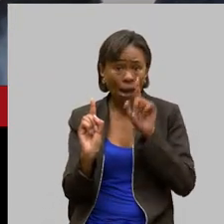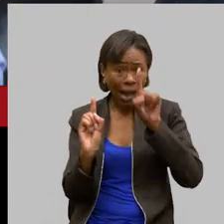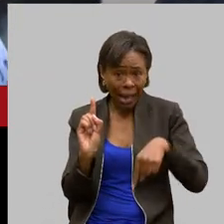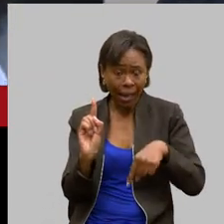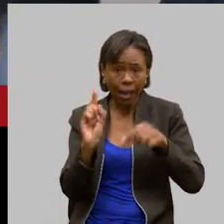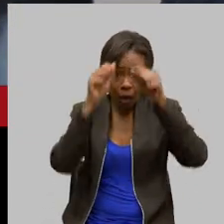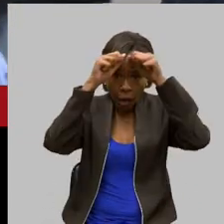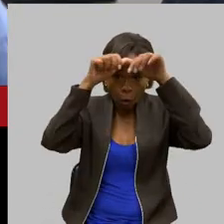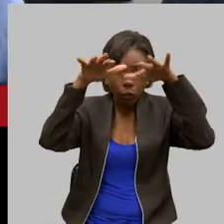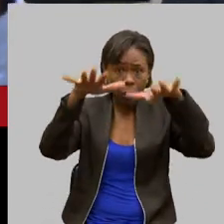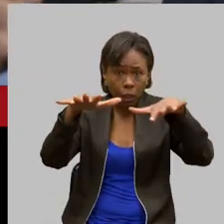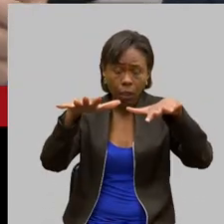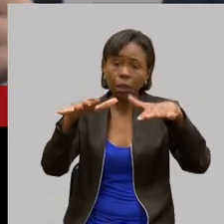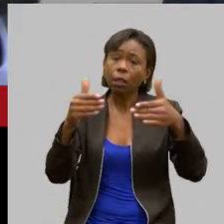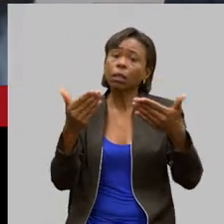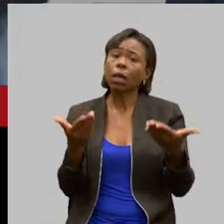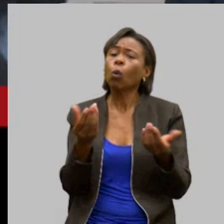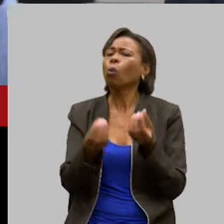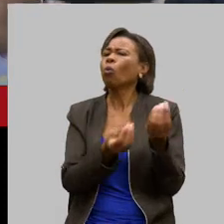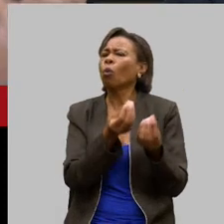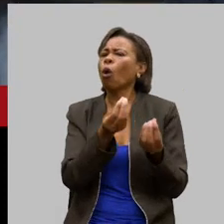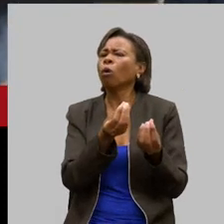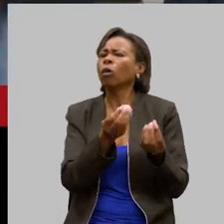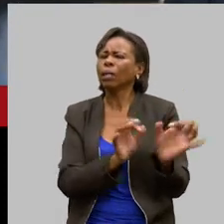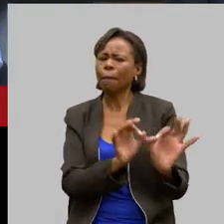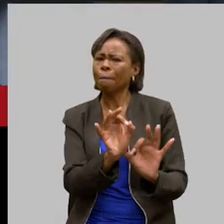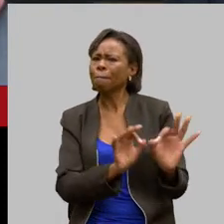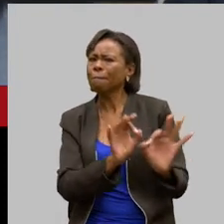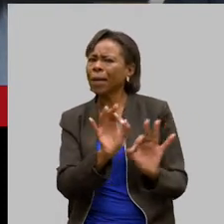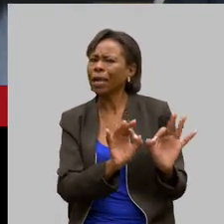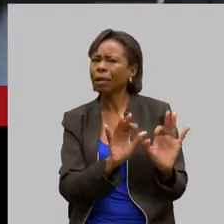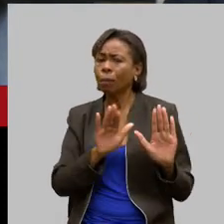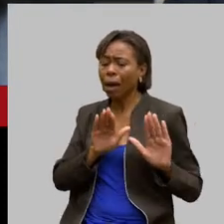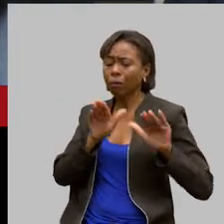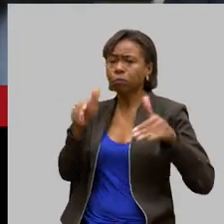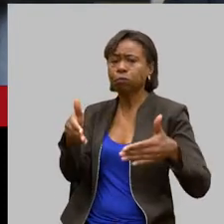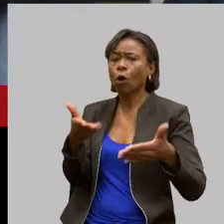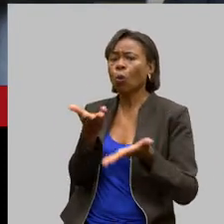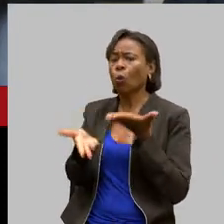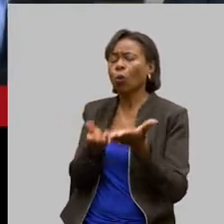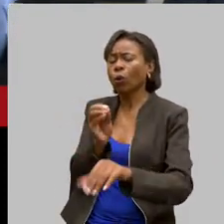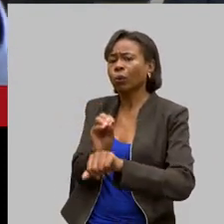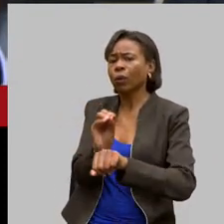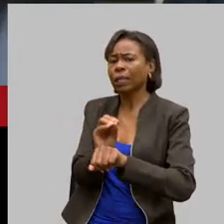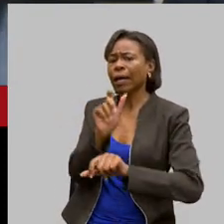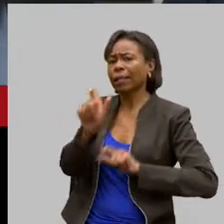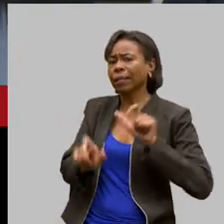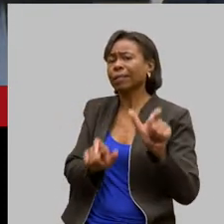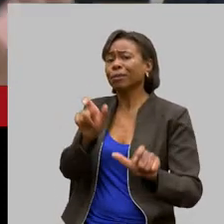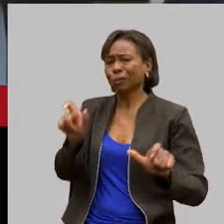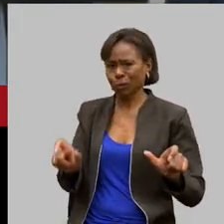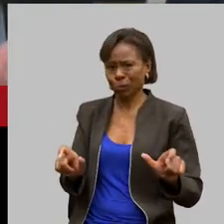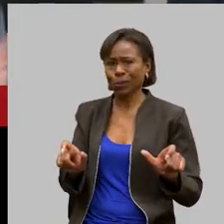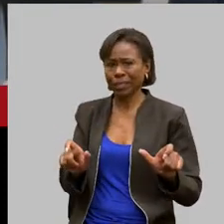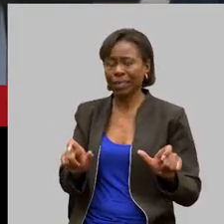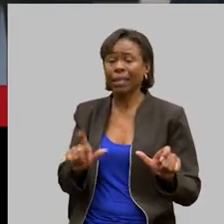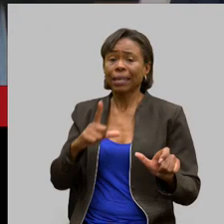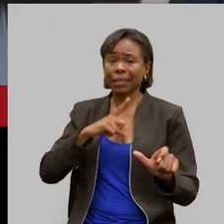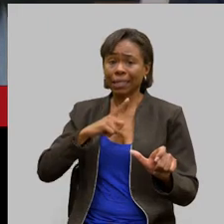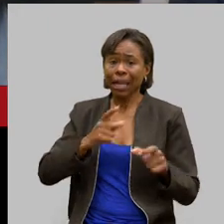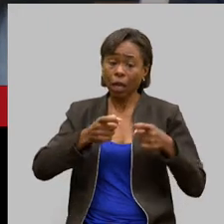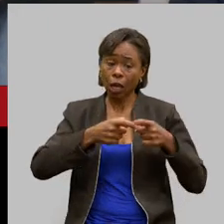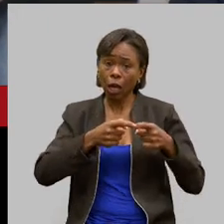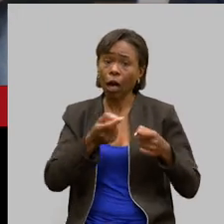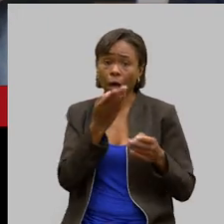nós estamos nos preparando para essa nova realidade de um público tão expressivo que está aí presente e tende né a ampliar a partir dos diagnósticos